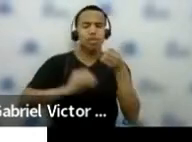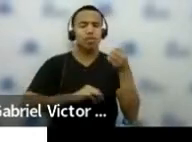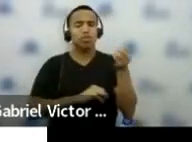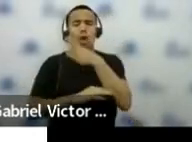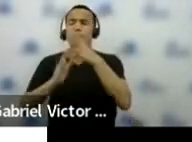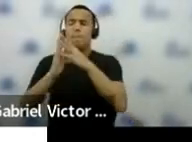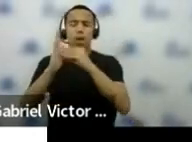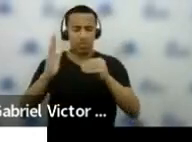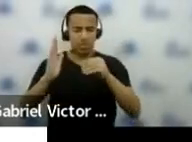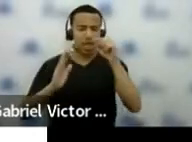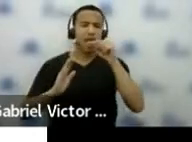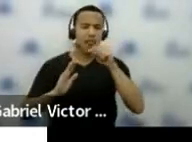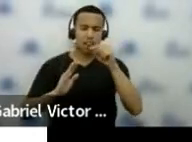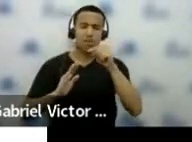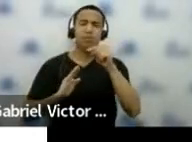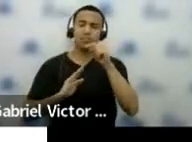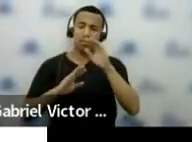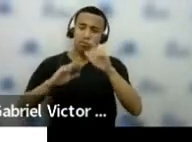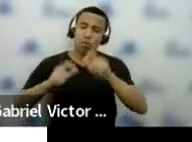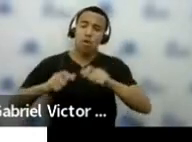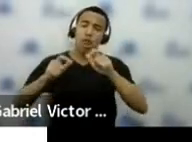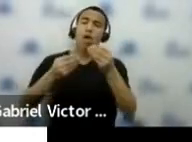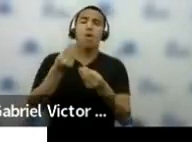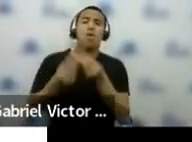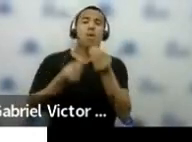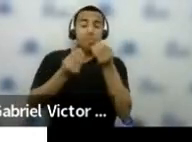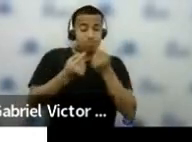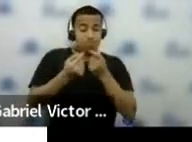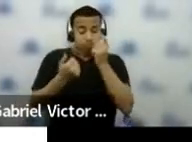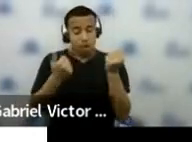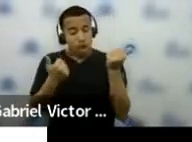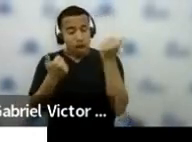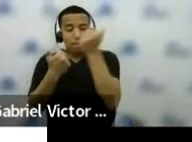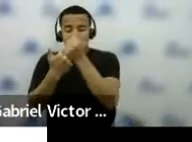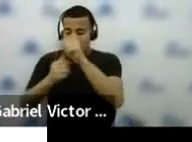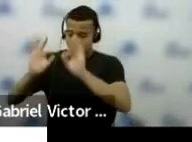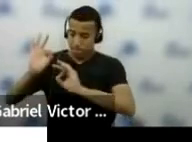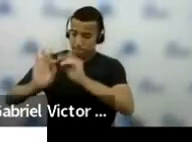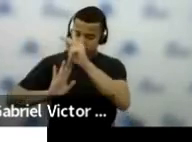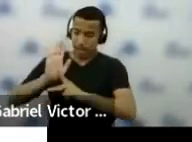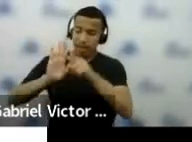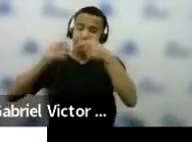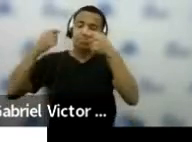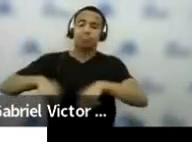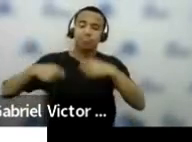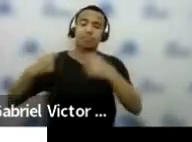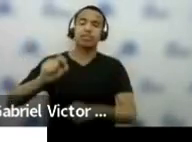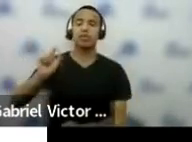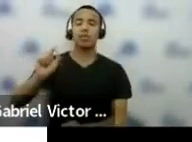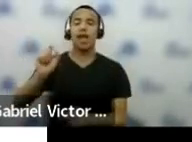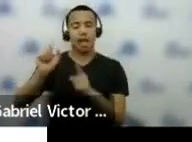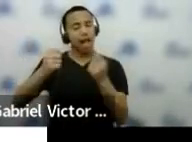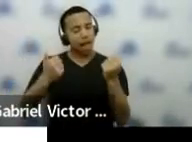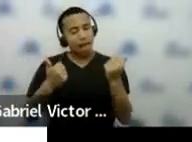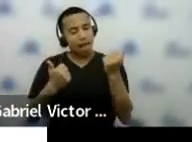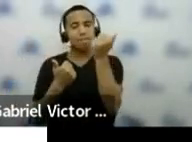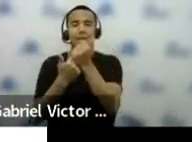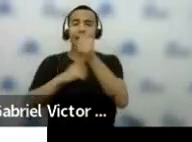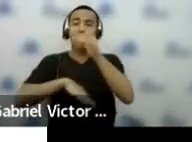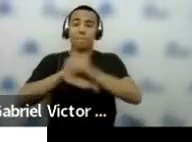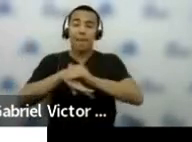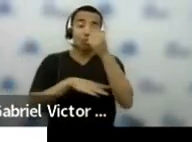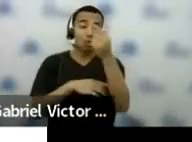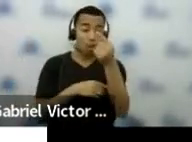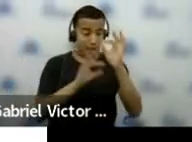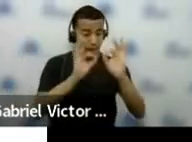que é o Basic Funding Alliance, onde para apoiar esses projetos, você necessariamente, como eu disse, você tem que apoiar mais de uma